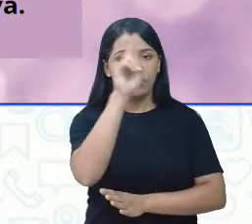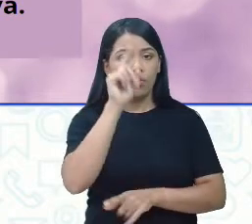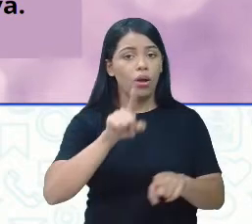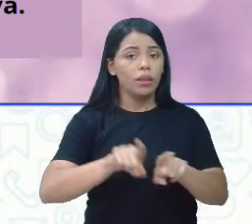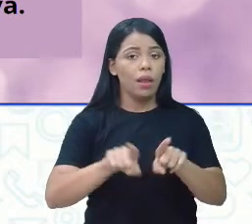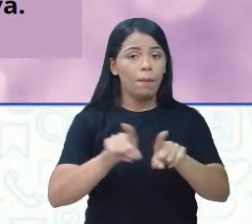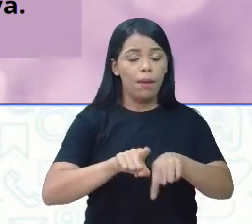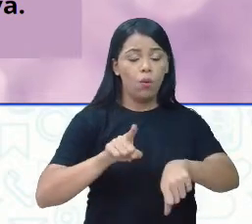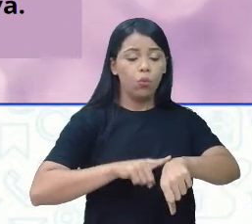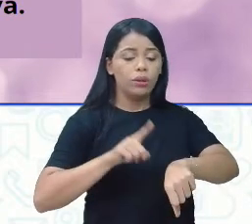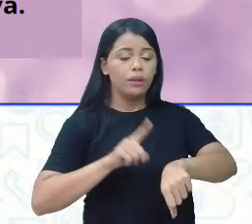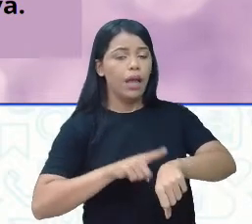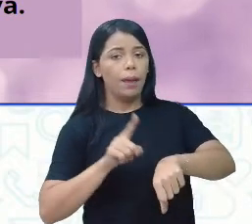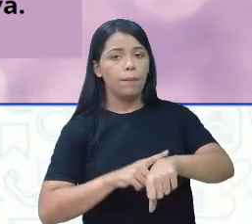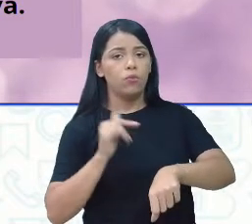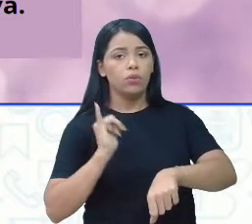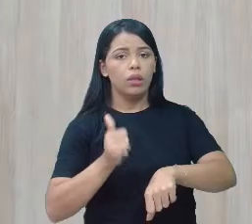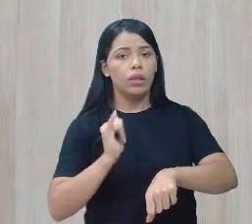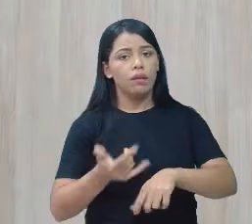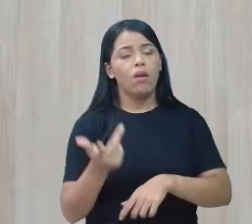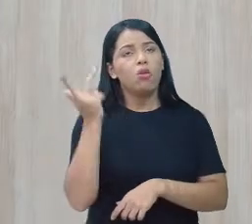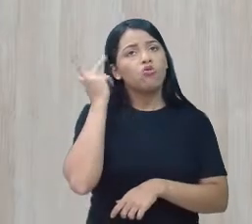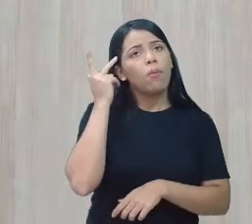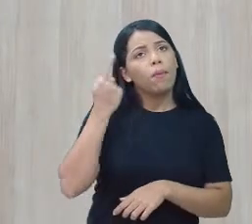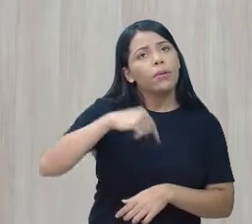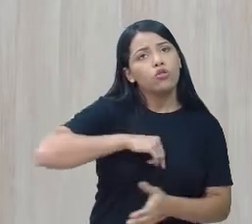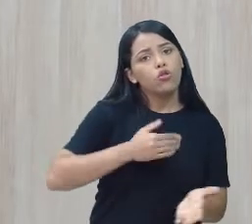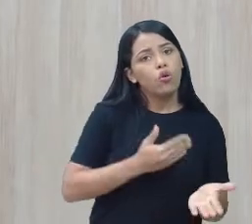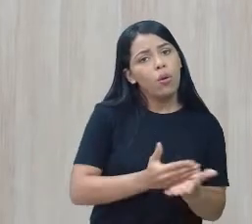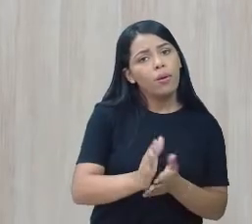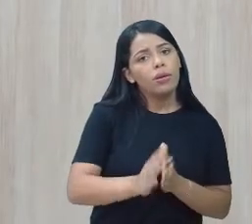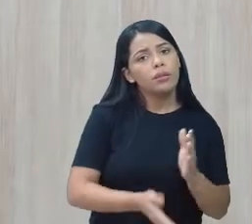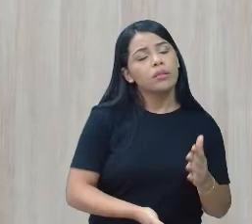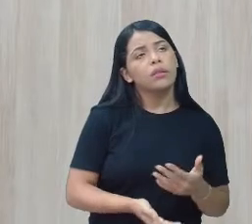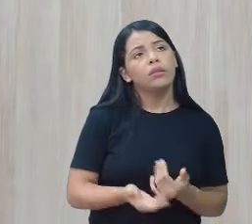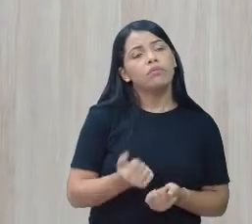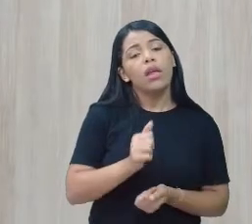da narrativa, ou seja, normalmente a gente começa assim, ó, em